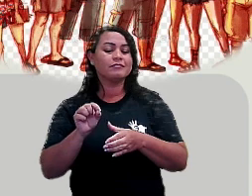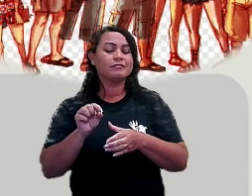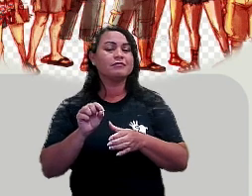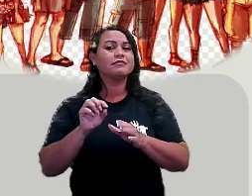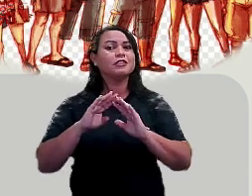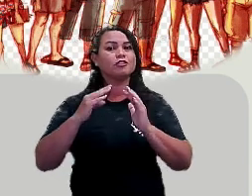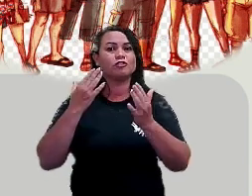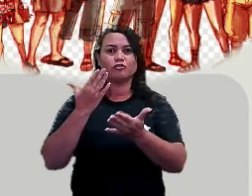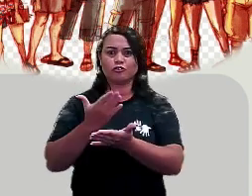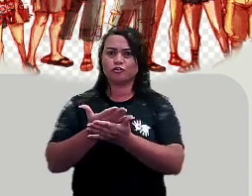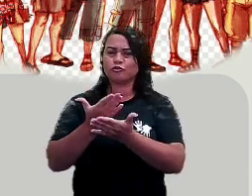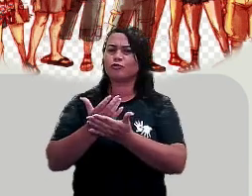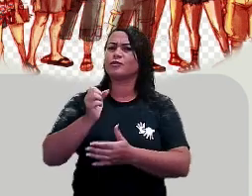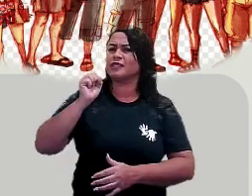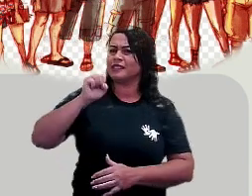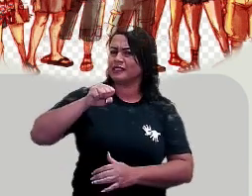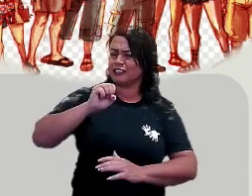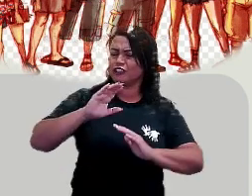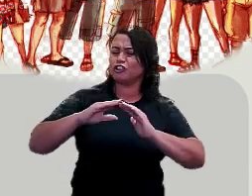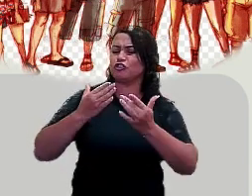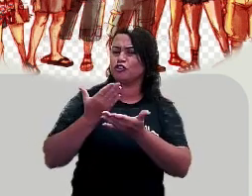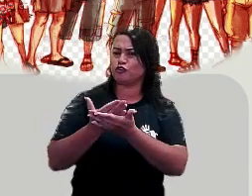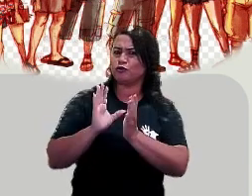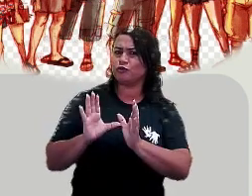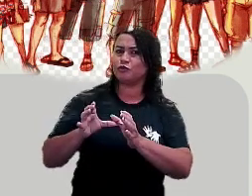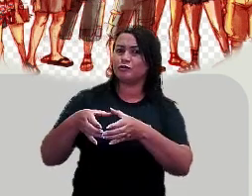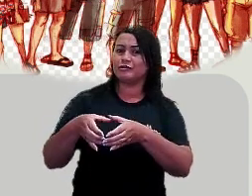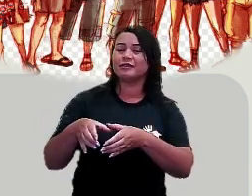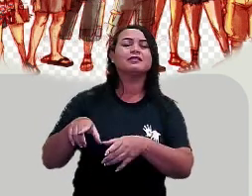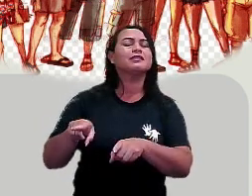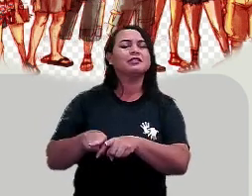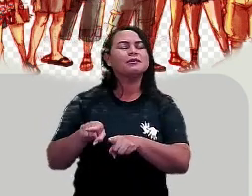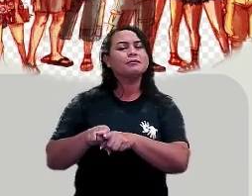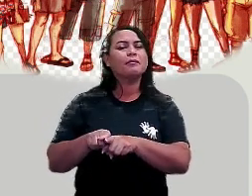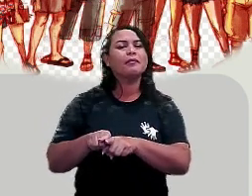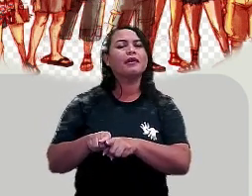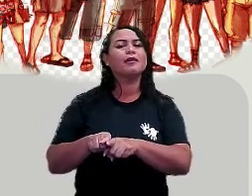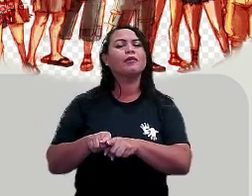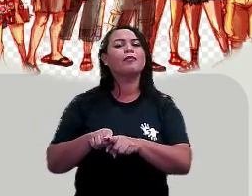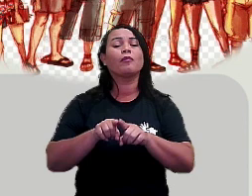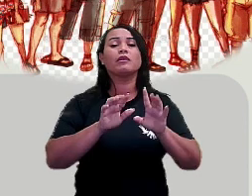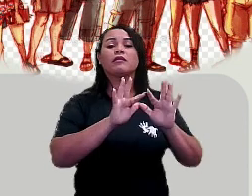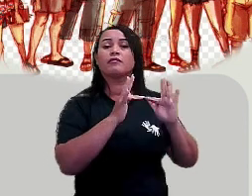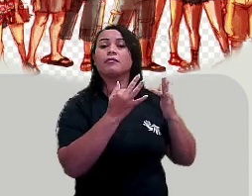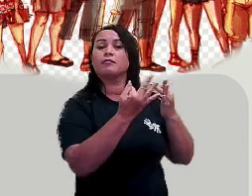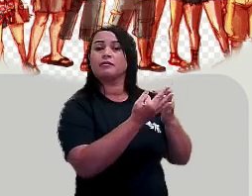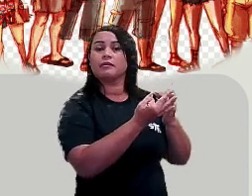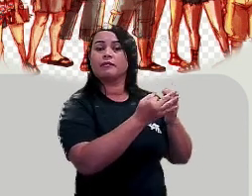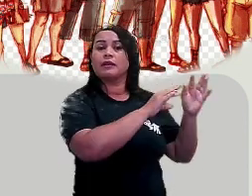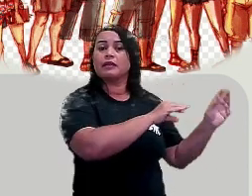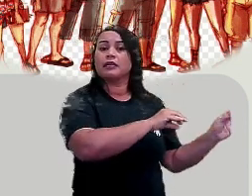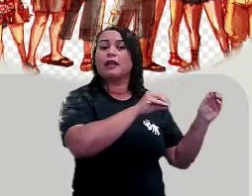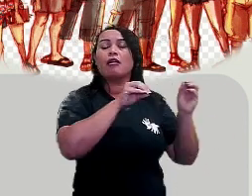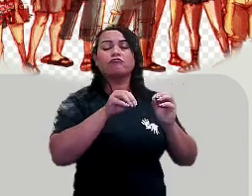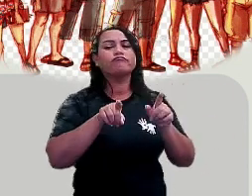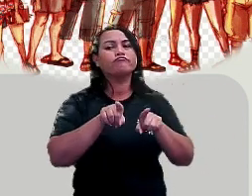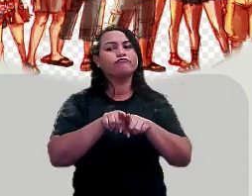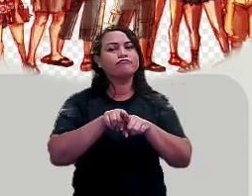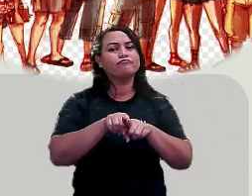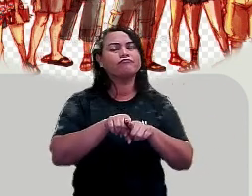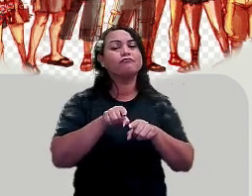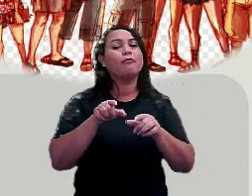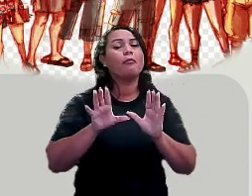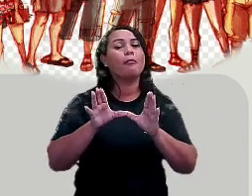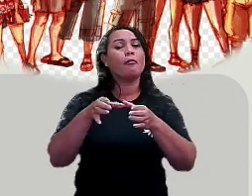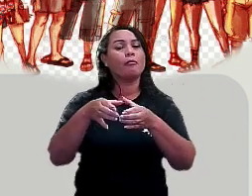a escola. Sim, a comunidade escolar. Muitas vezes, quando saímos do âmbito familiar, vamos para a escola.